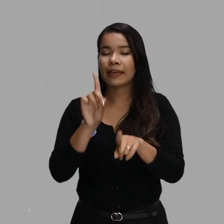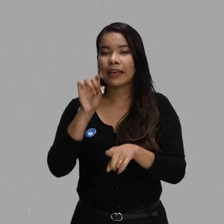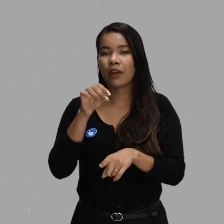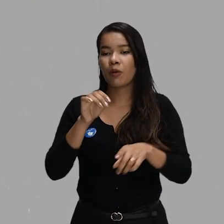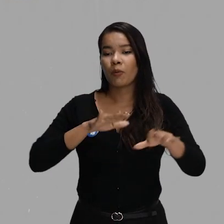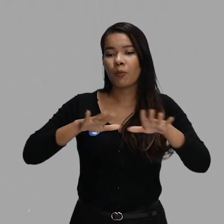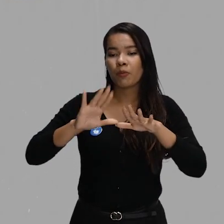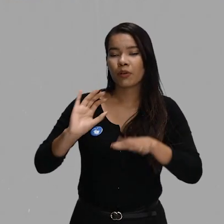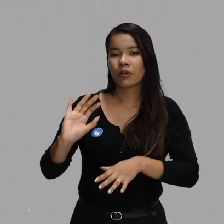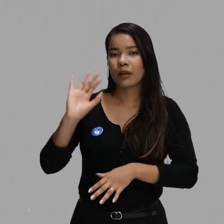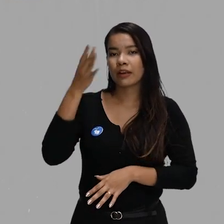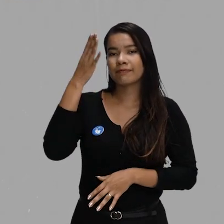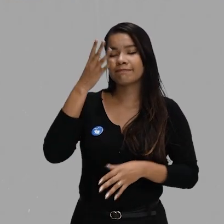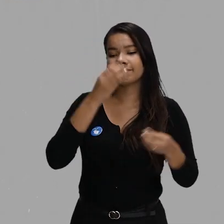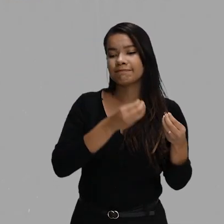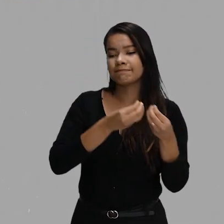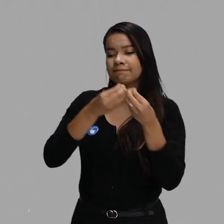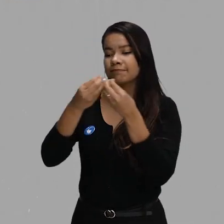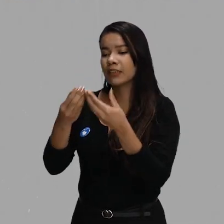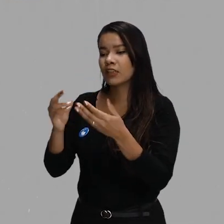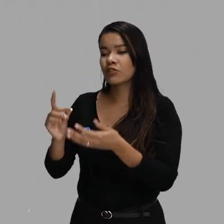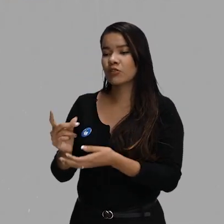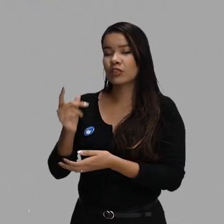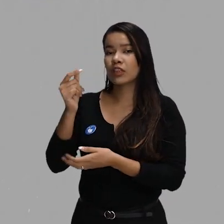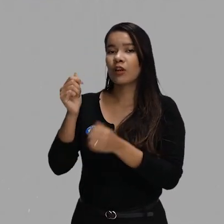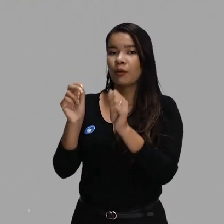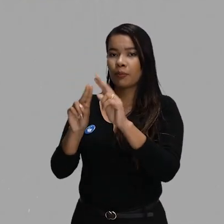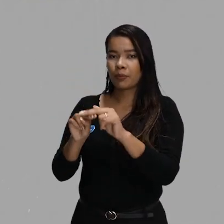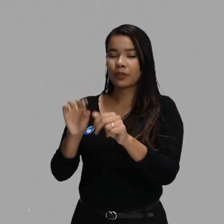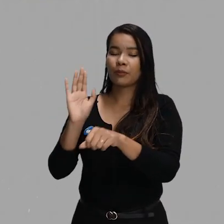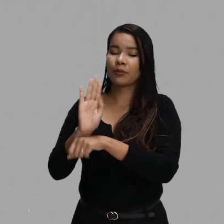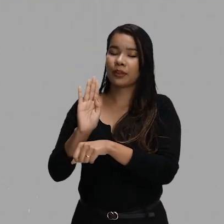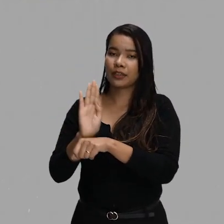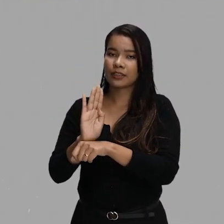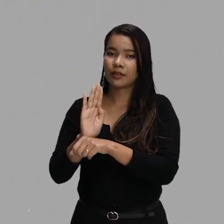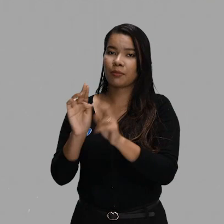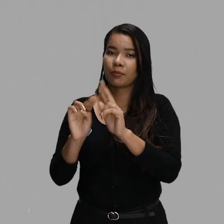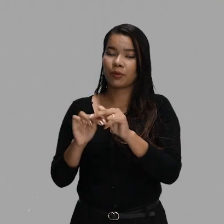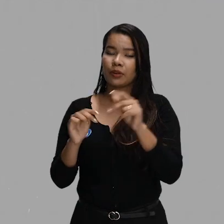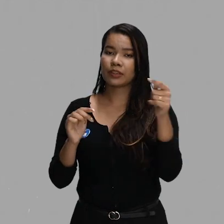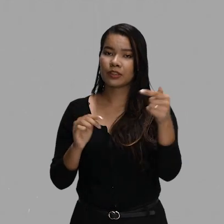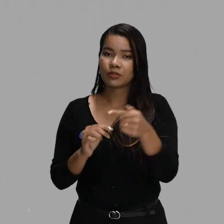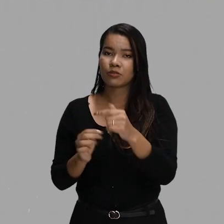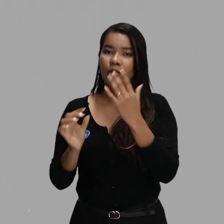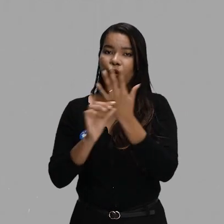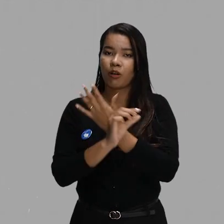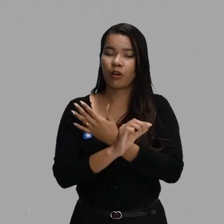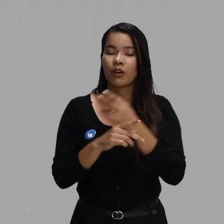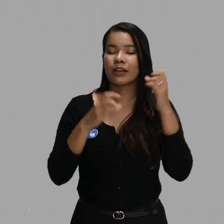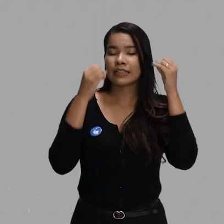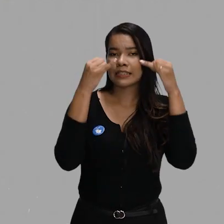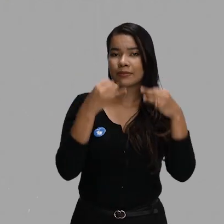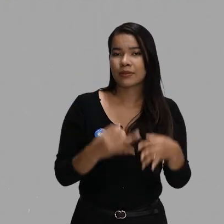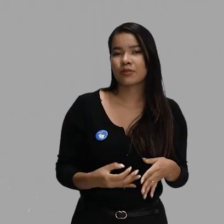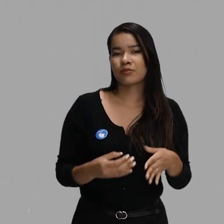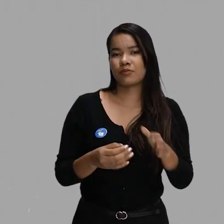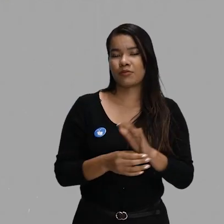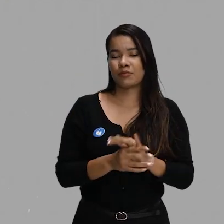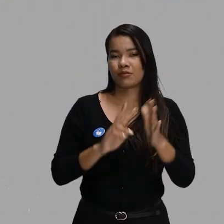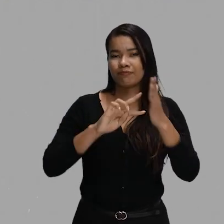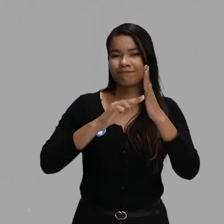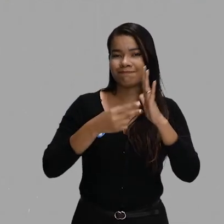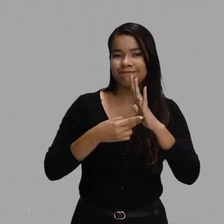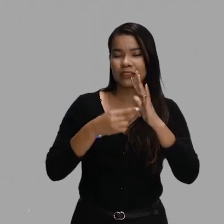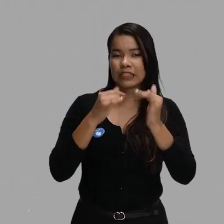pela burguesia. Por isso, o autor fala desse sinônimo, quer dizer, você fala de romantismo, automaticamente você lembra